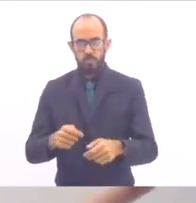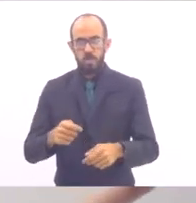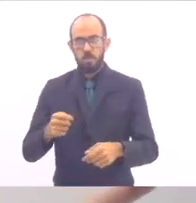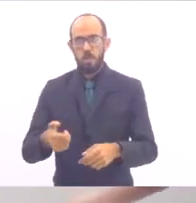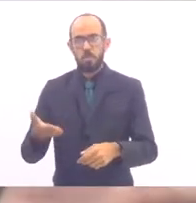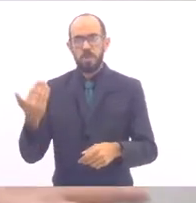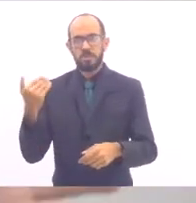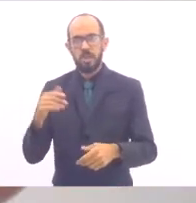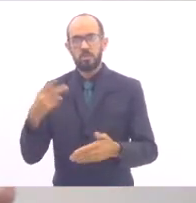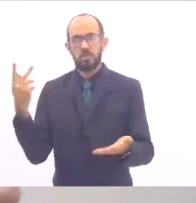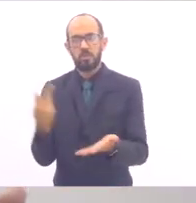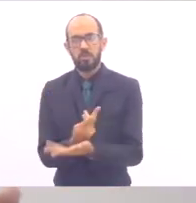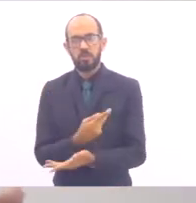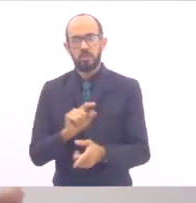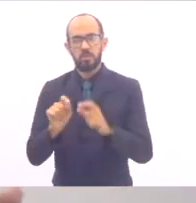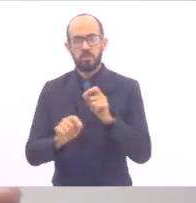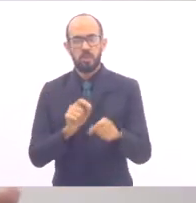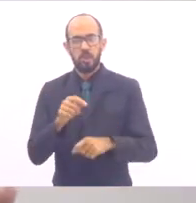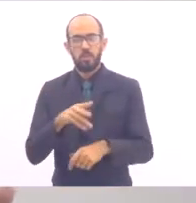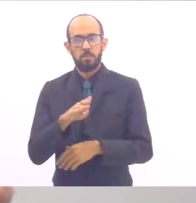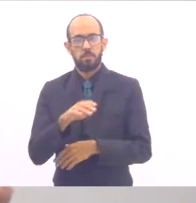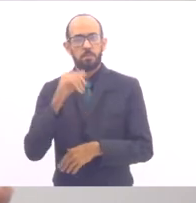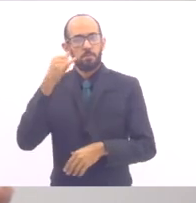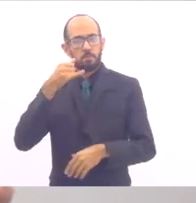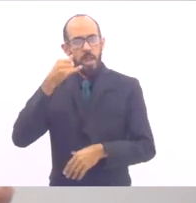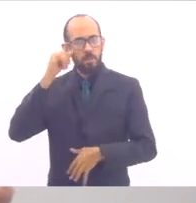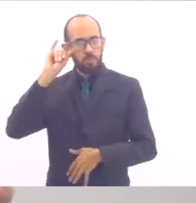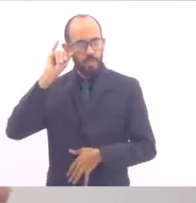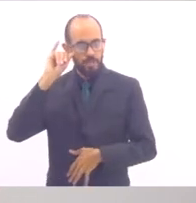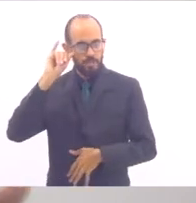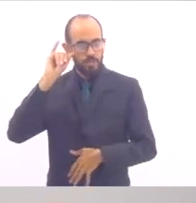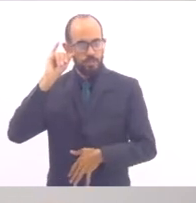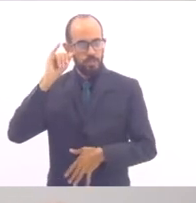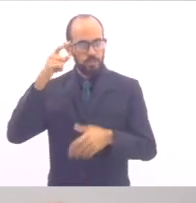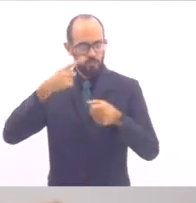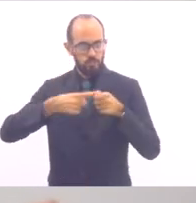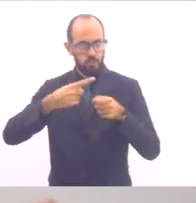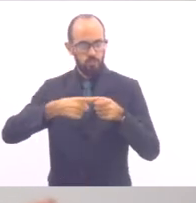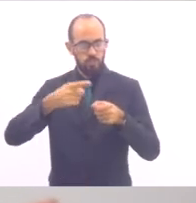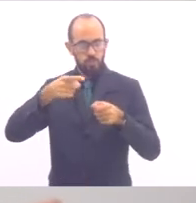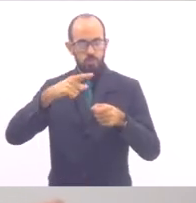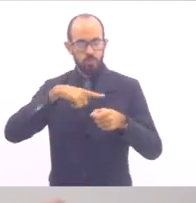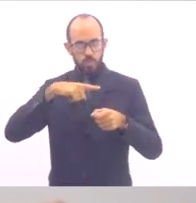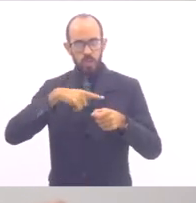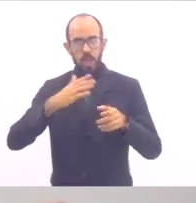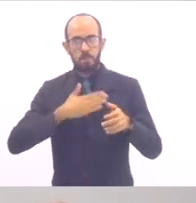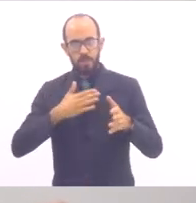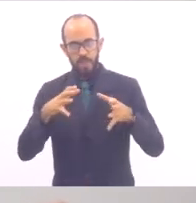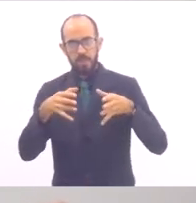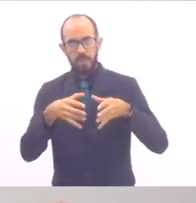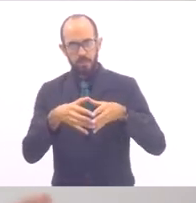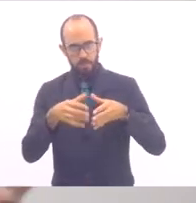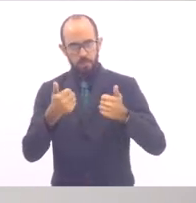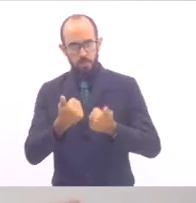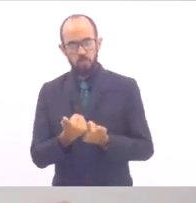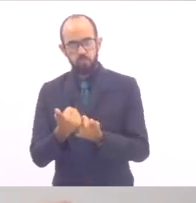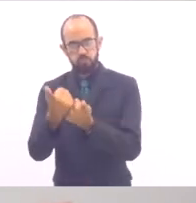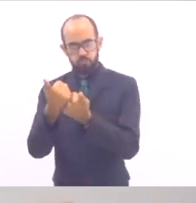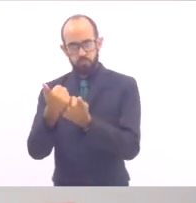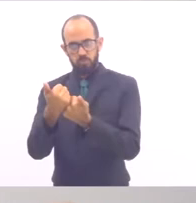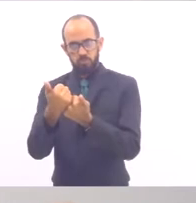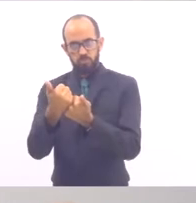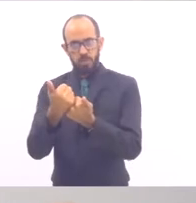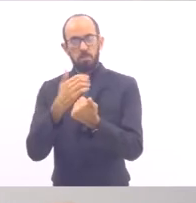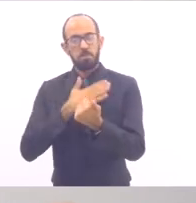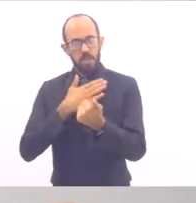muito bom. Barra do Piraí é muito bem amparada pela minha equipe, que está aqui presente. Eu fiz questão de trazer